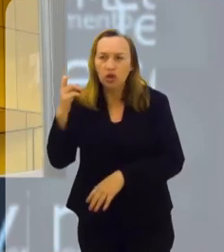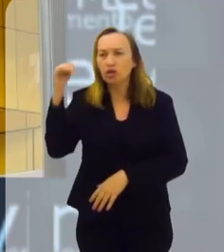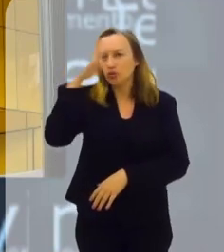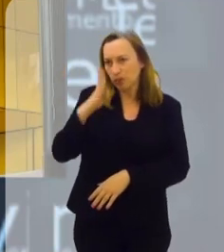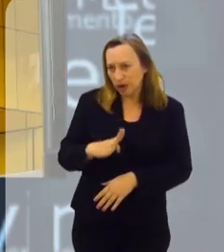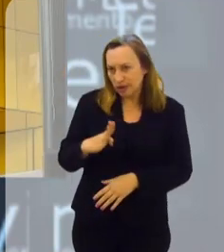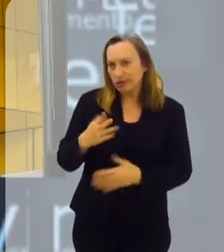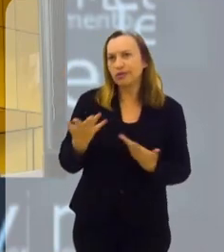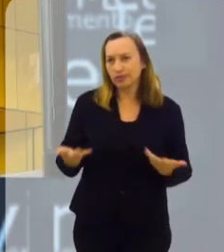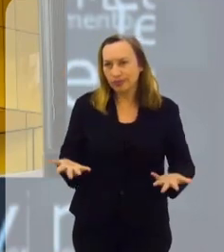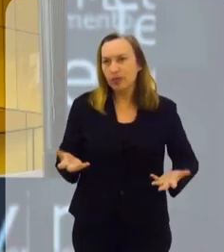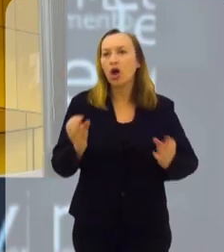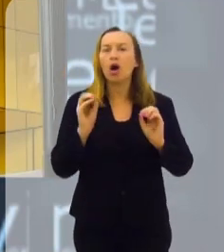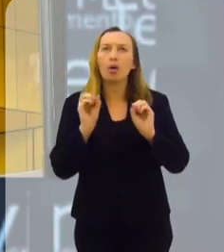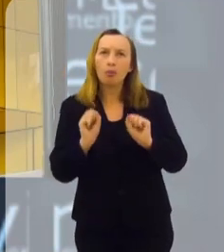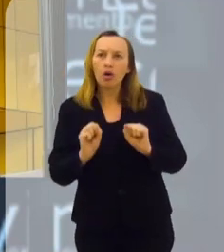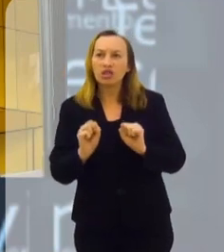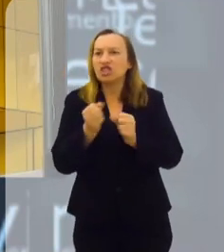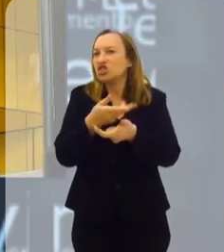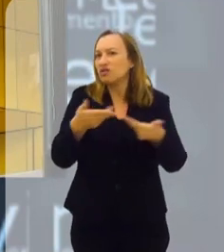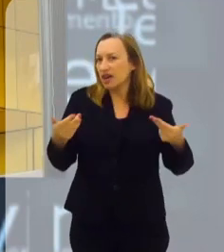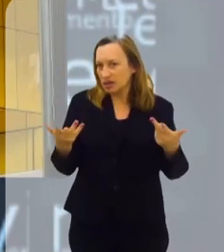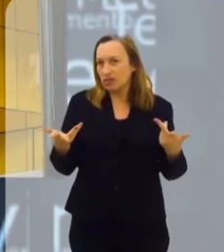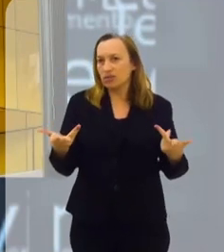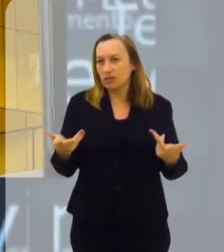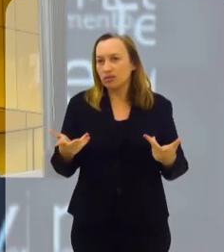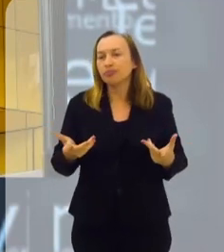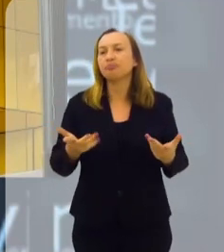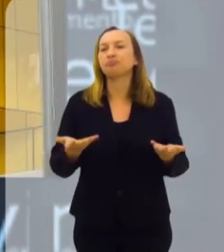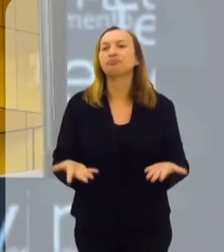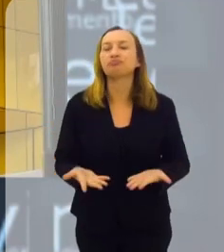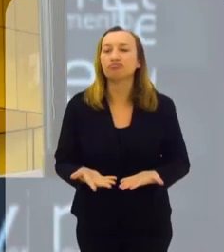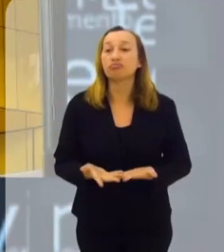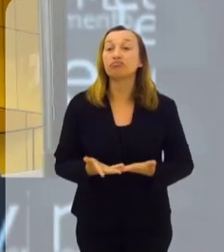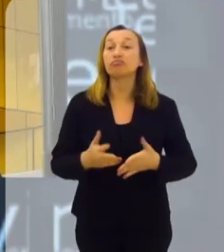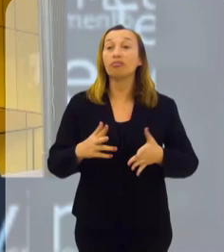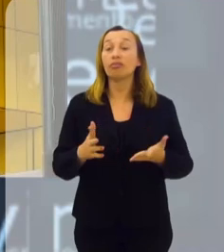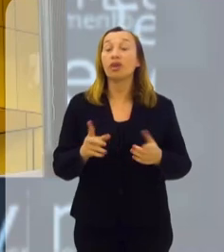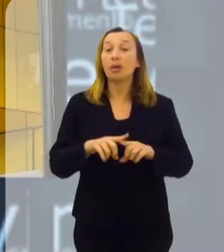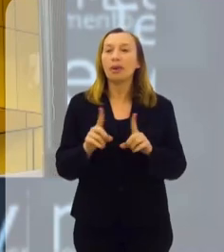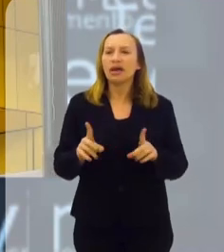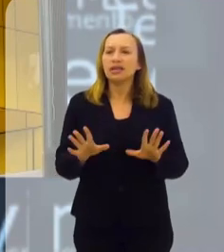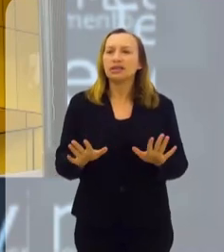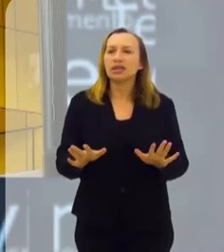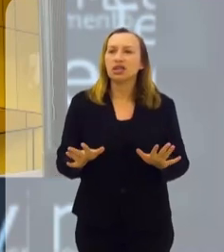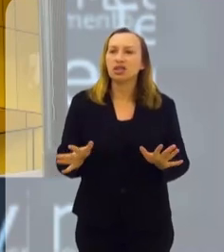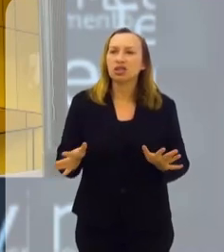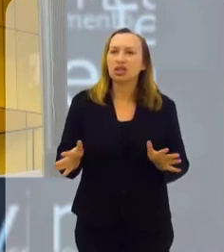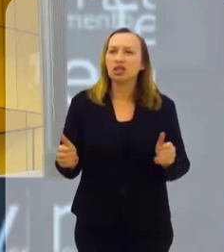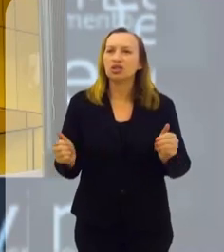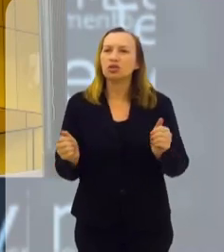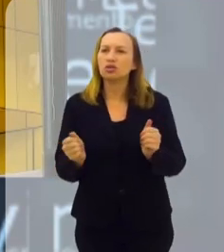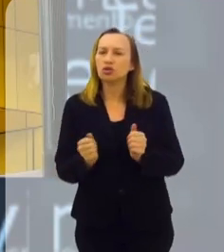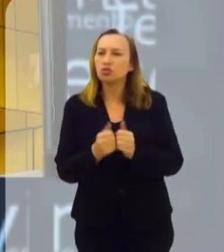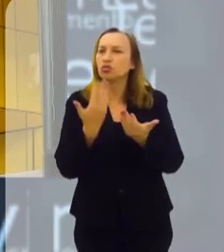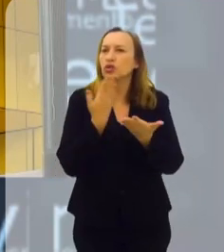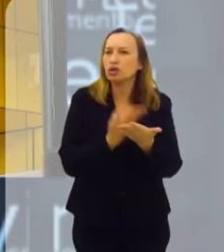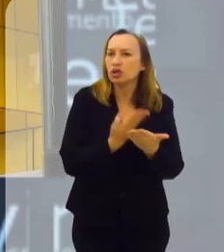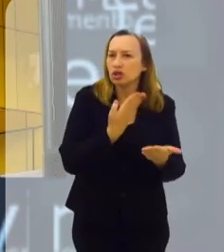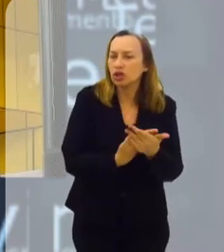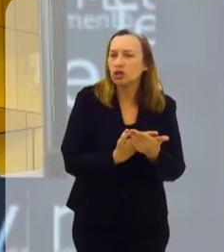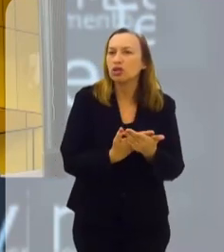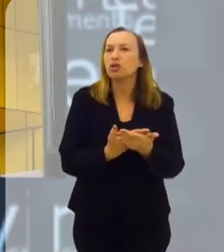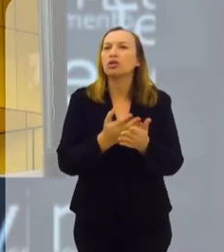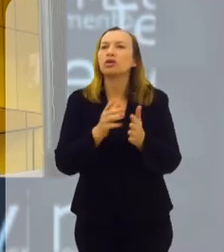no Brasil. E ocupadas com cultura pode ser de diversas formas, né? Só que a gente está, junto a